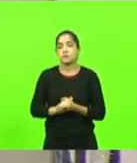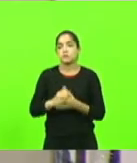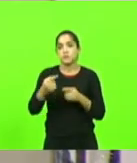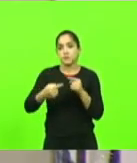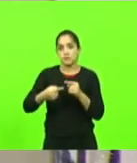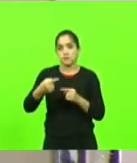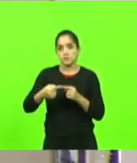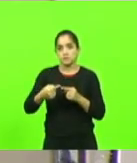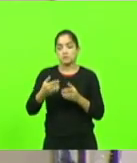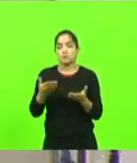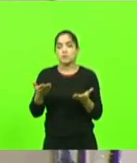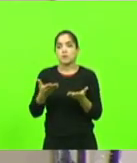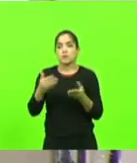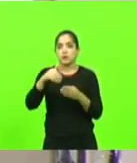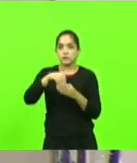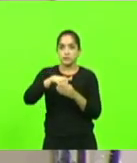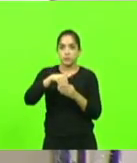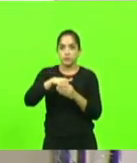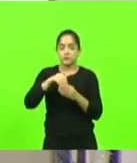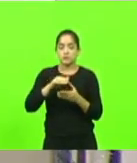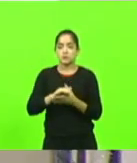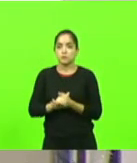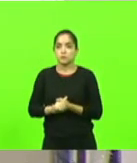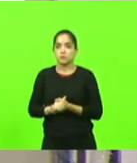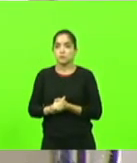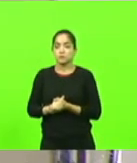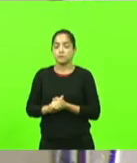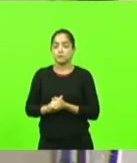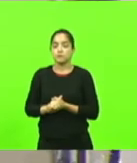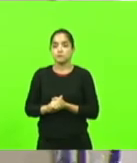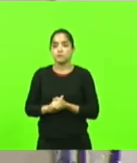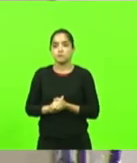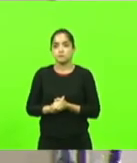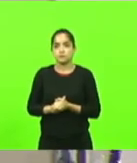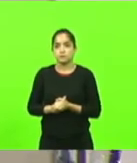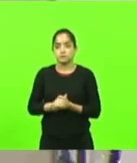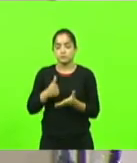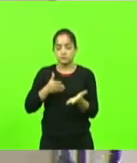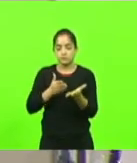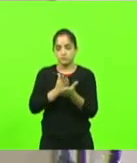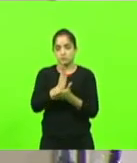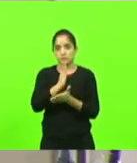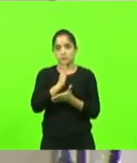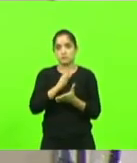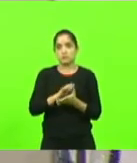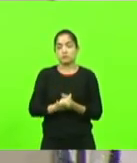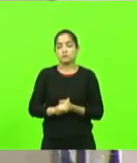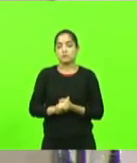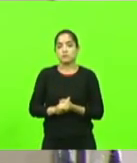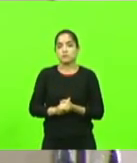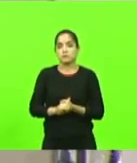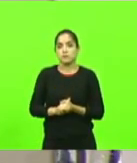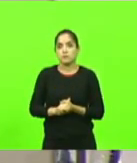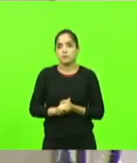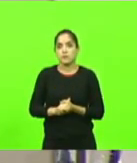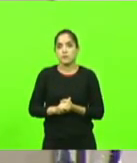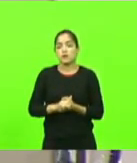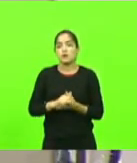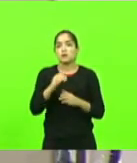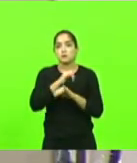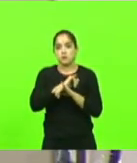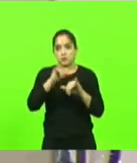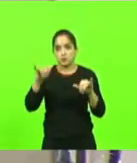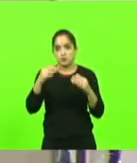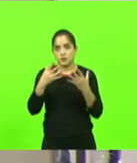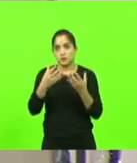Não havendo quem queira discutir, em votação. Deputados que aprovam, permaneçam como se encontra. Aprovado por unanimidade. Esta presidência comunica que